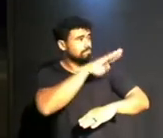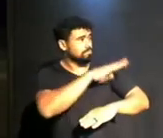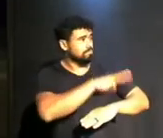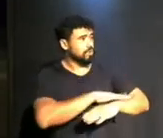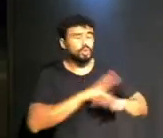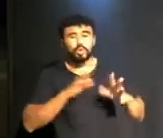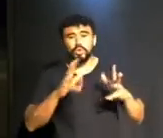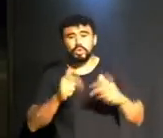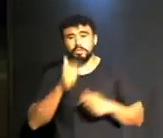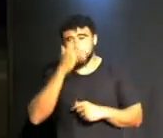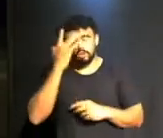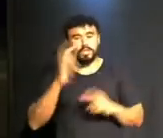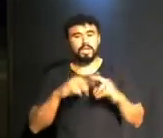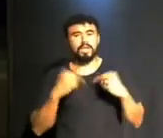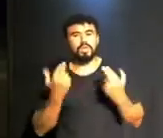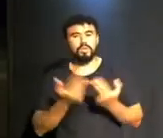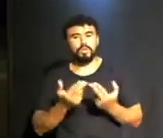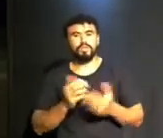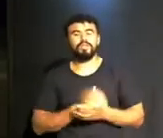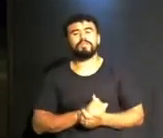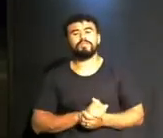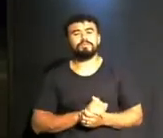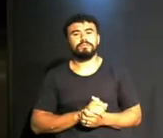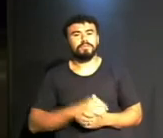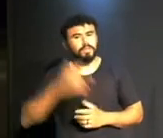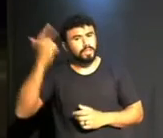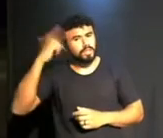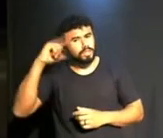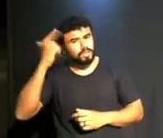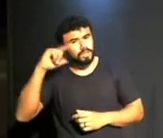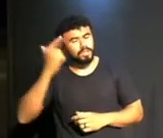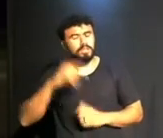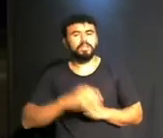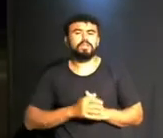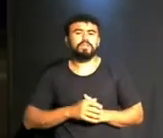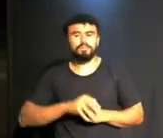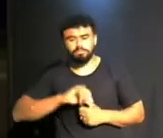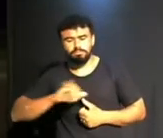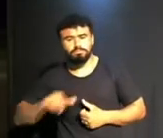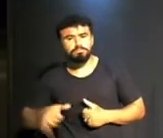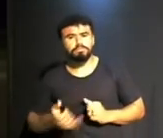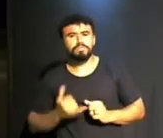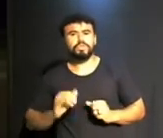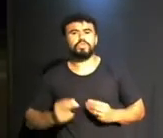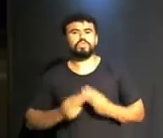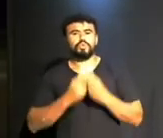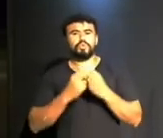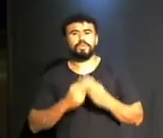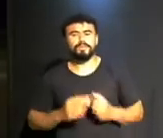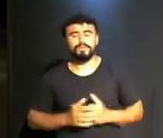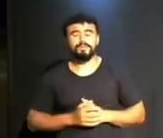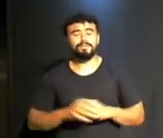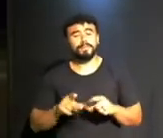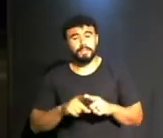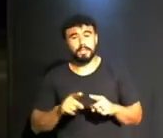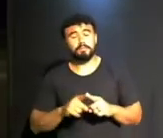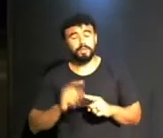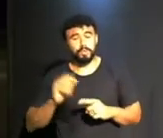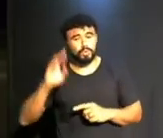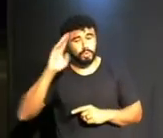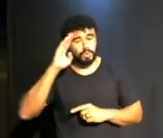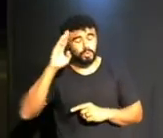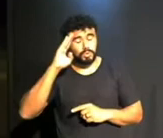todos estavam reunidos naquele lugar estavam as lideranças judaicas estavam os soldados Romanos estavam aqueles